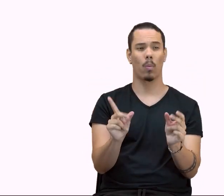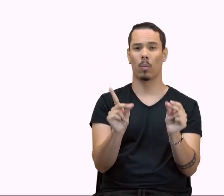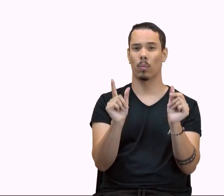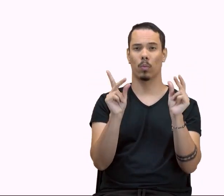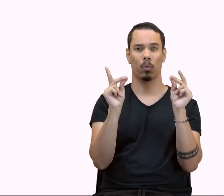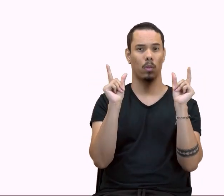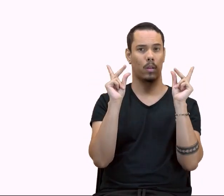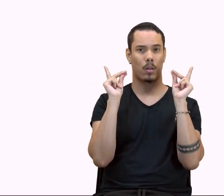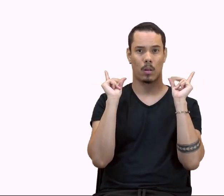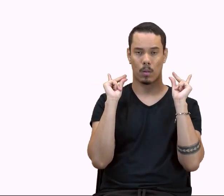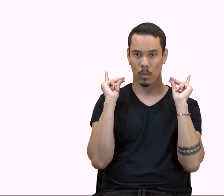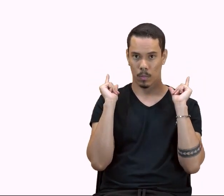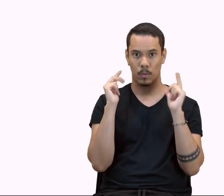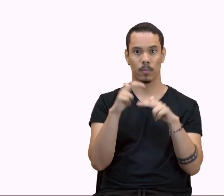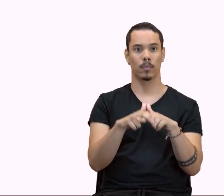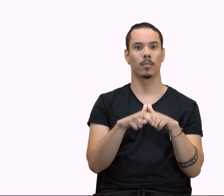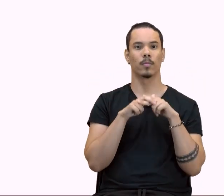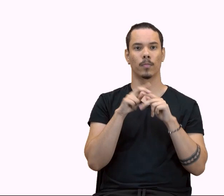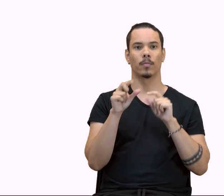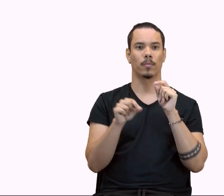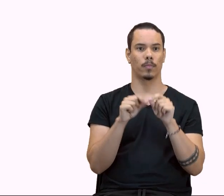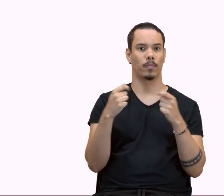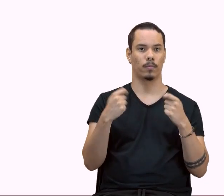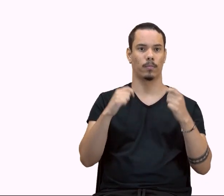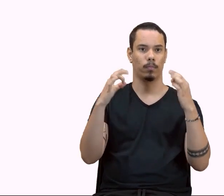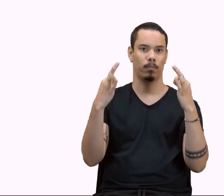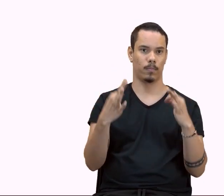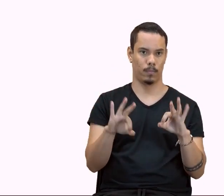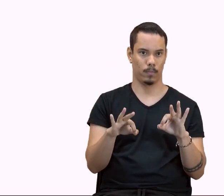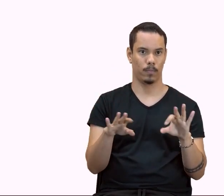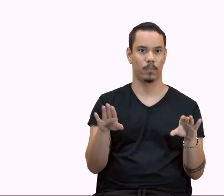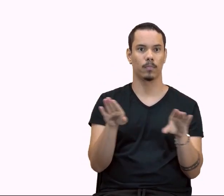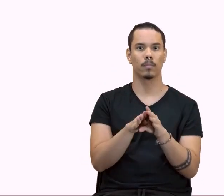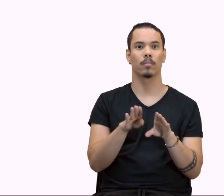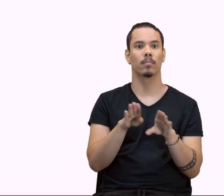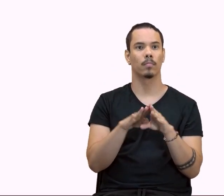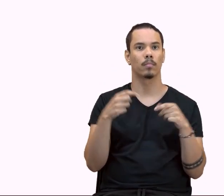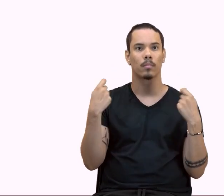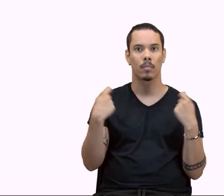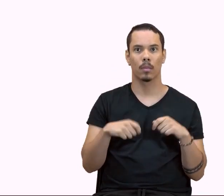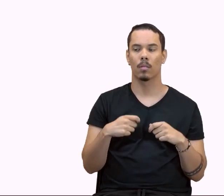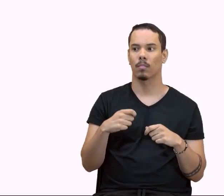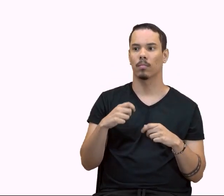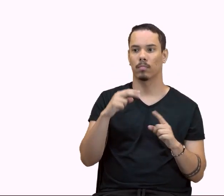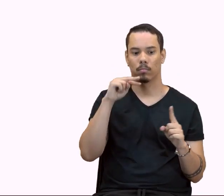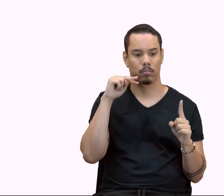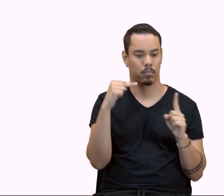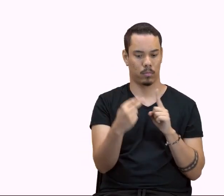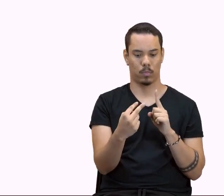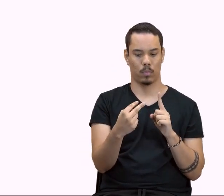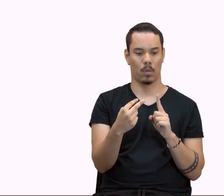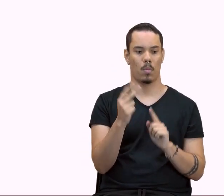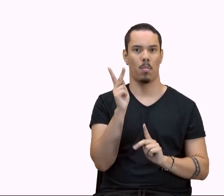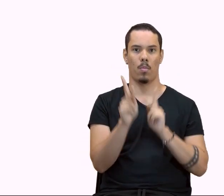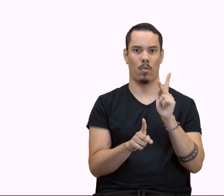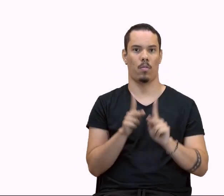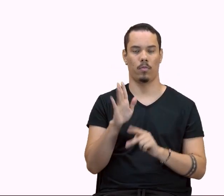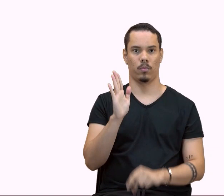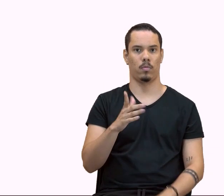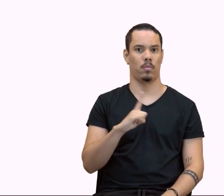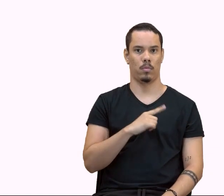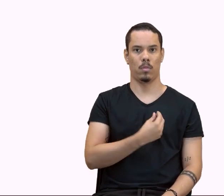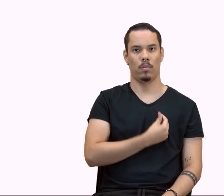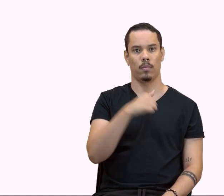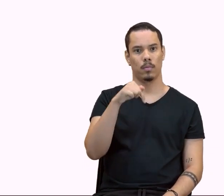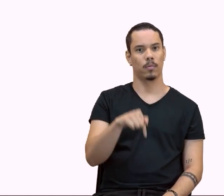Então, isso tem que ser considerado. Isso tem que ser levado em consideração. Esses povos que estão